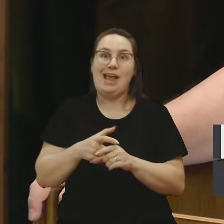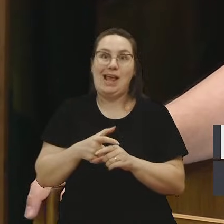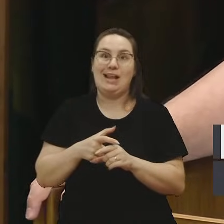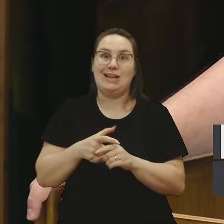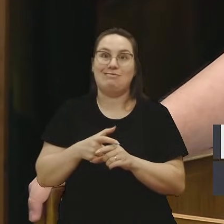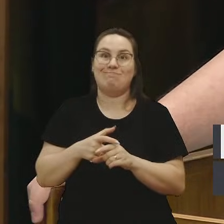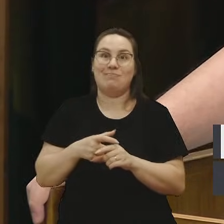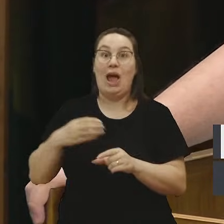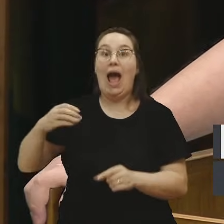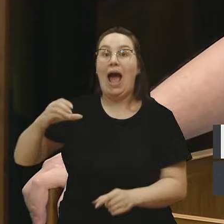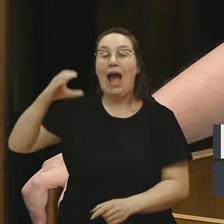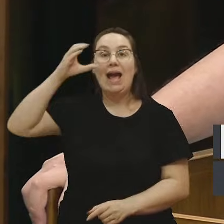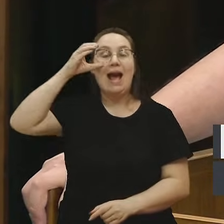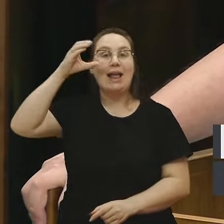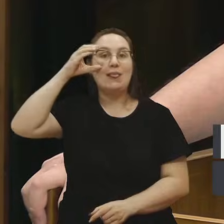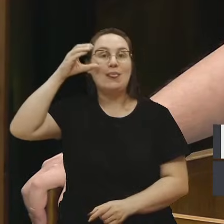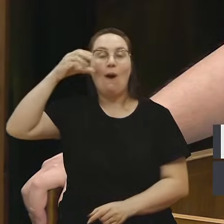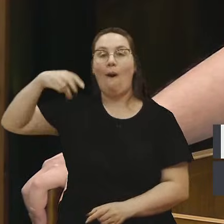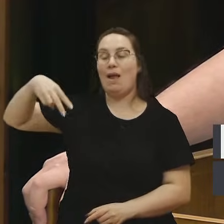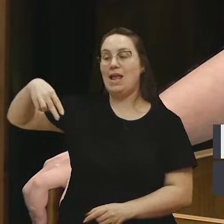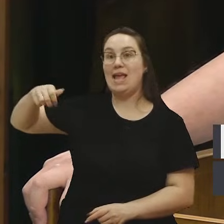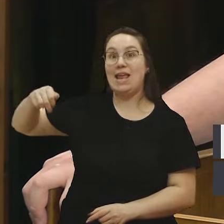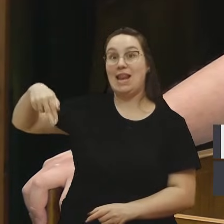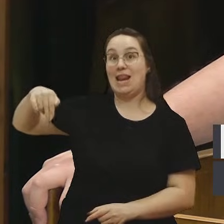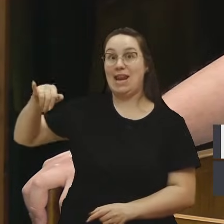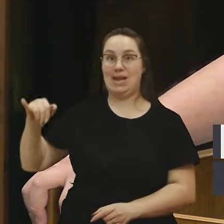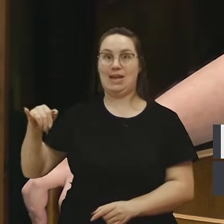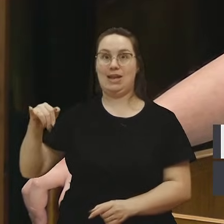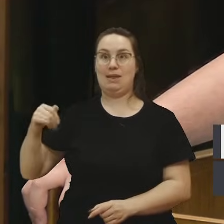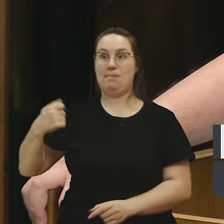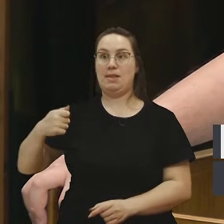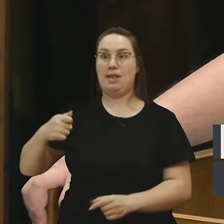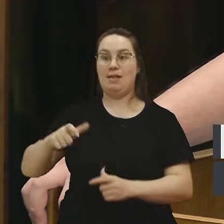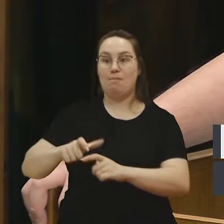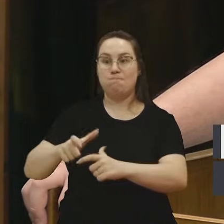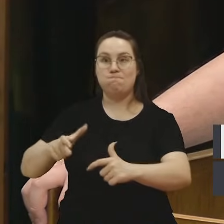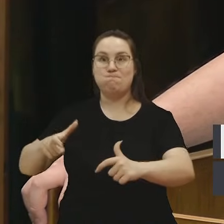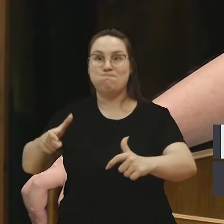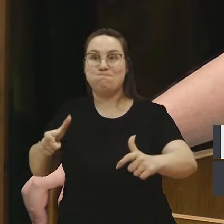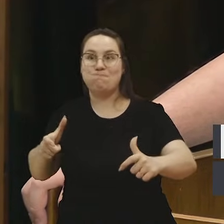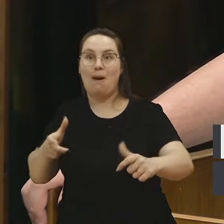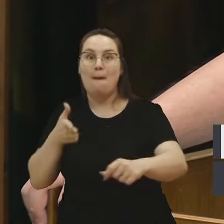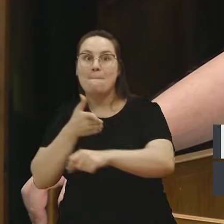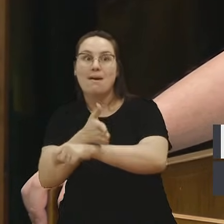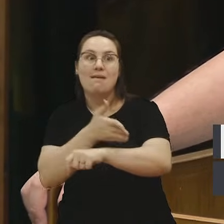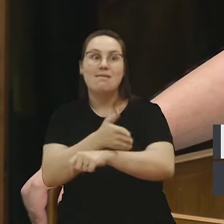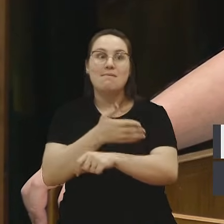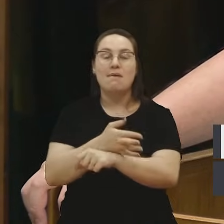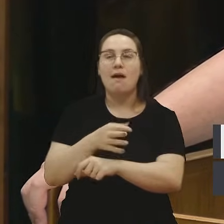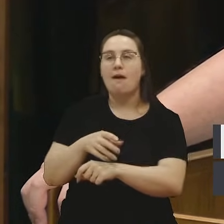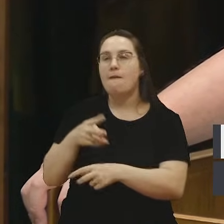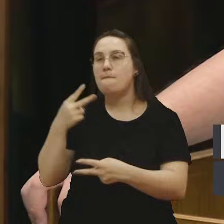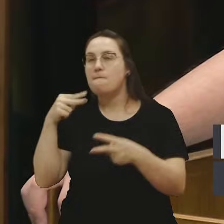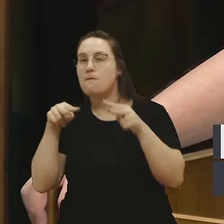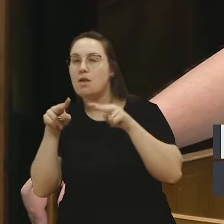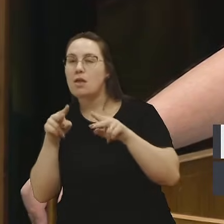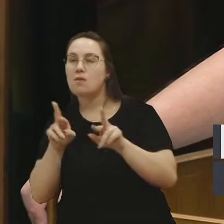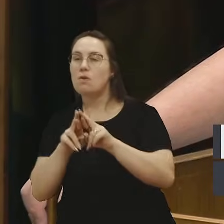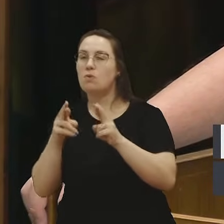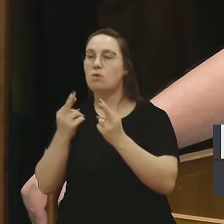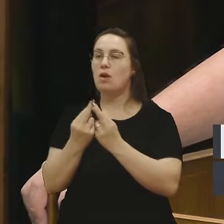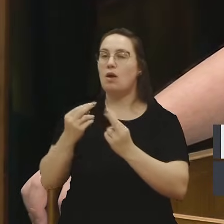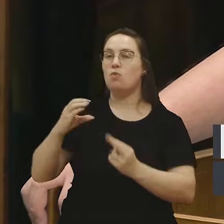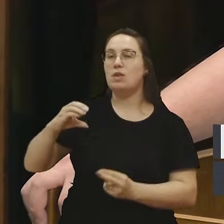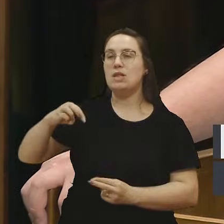nós possamos, inclusive, ampliar este espaço de alcance, porque nós percebemos, ouvindo as reuniões, recebendo o CMD, de como